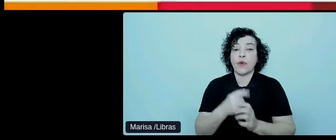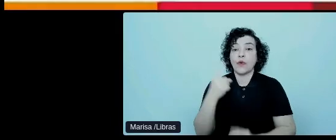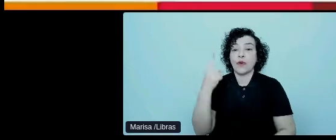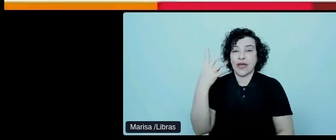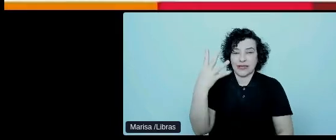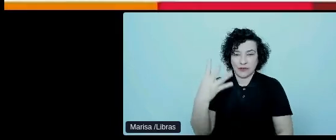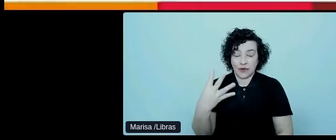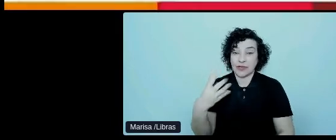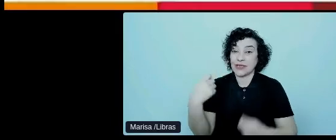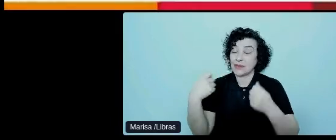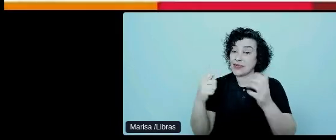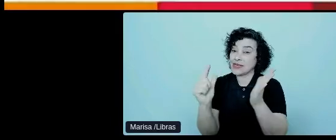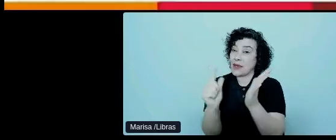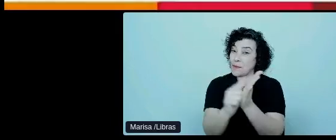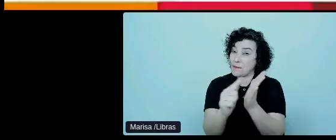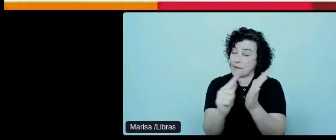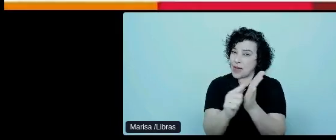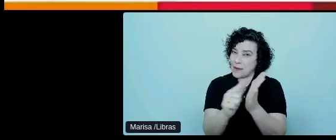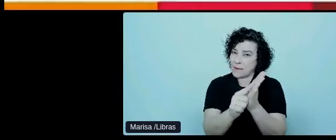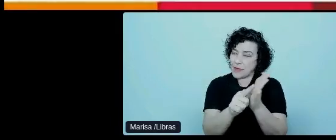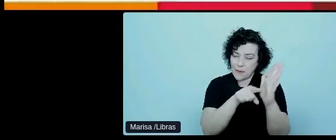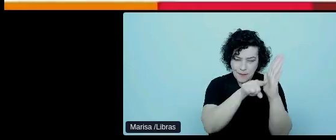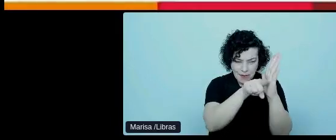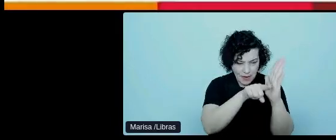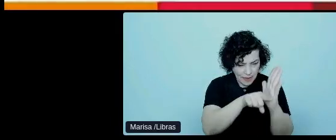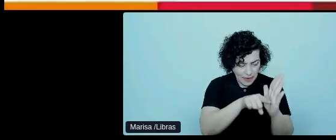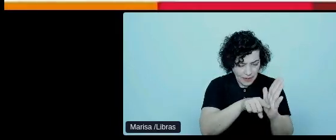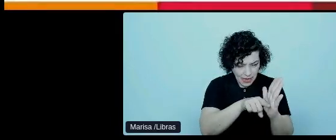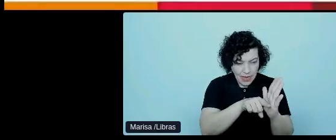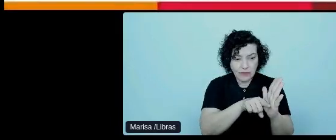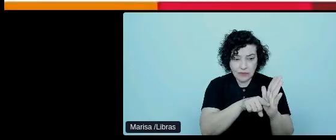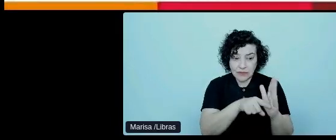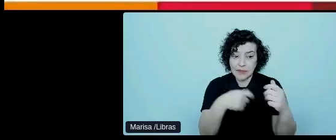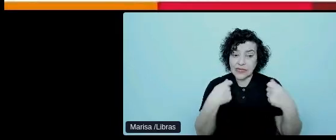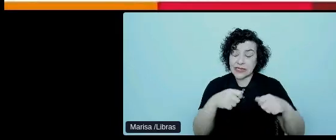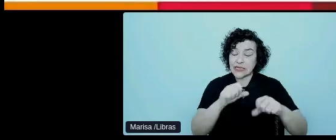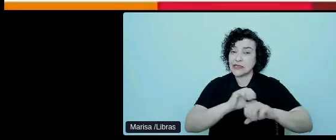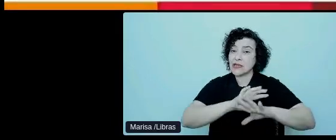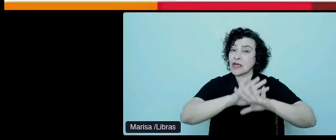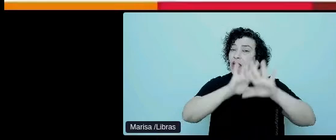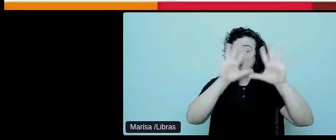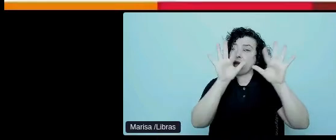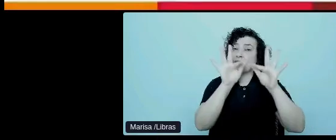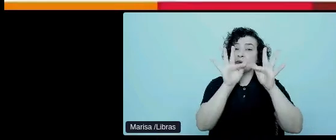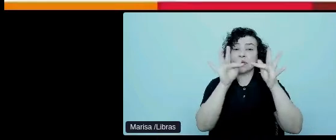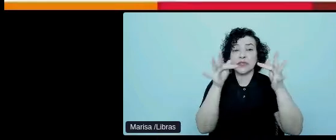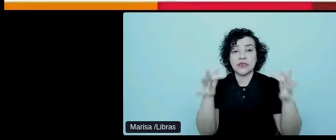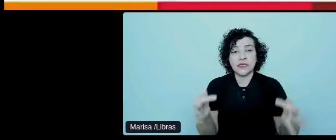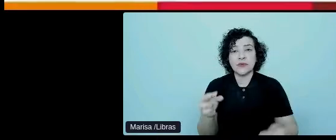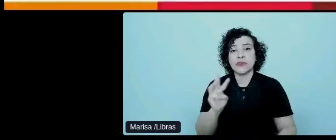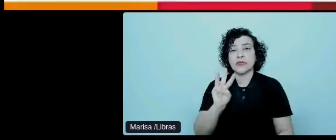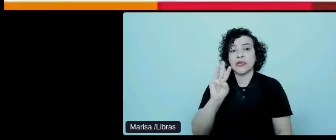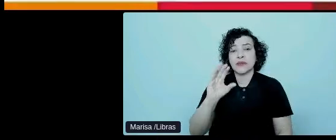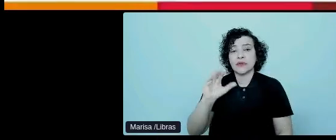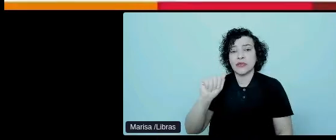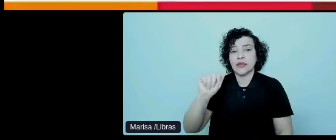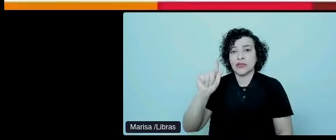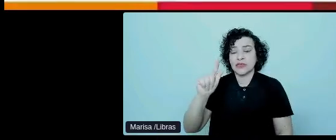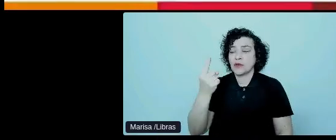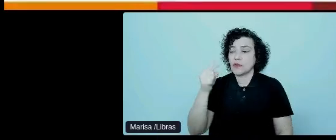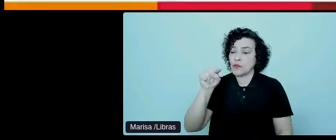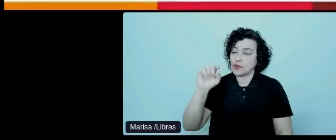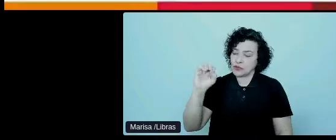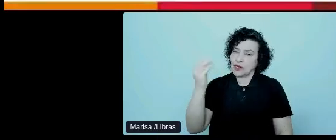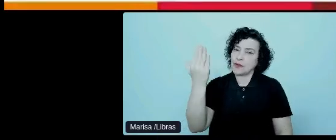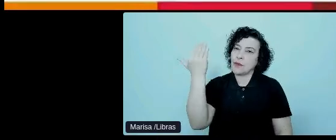que os documentos sejam claros e simples. Então, essa era a quebra de como que a WCAG 1.0